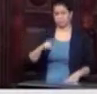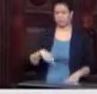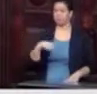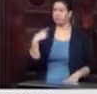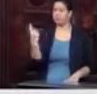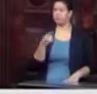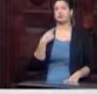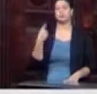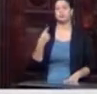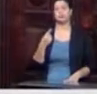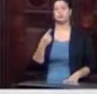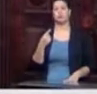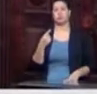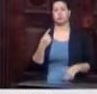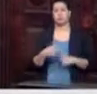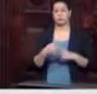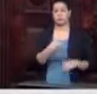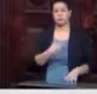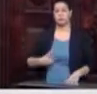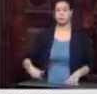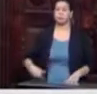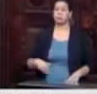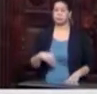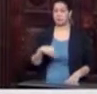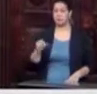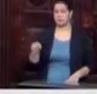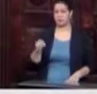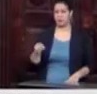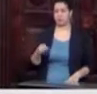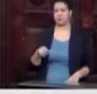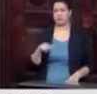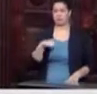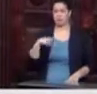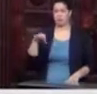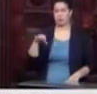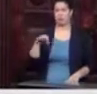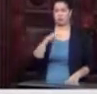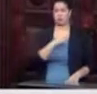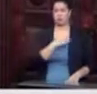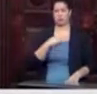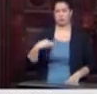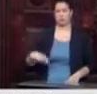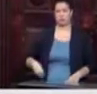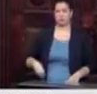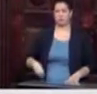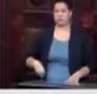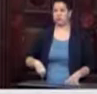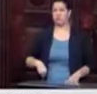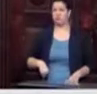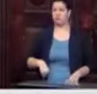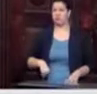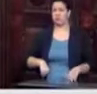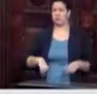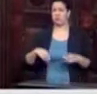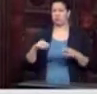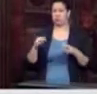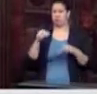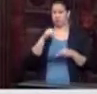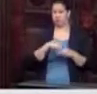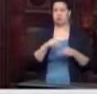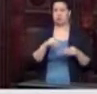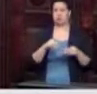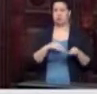governo. Esse governo, que tem 9 ministros envolvidos em investigação de corrupção,